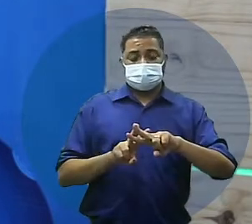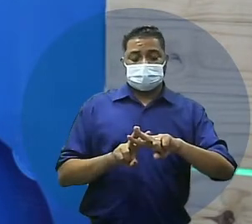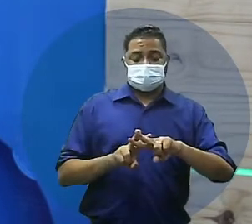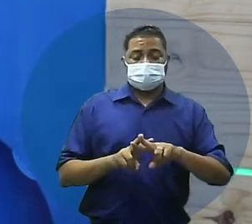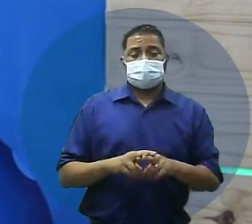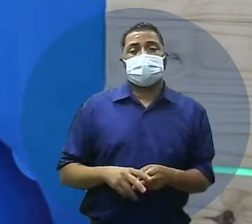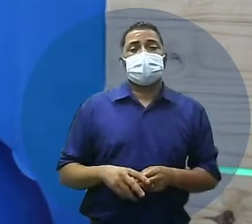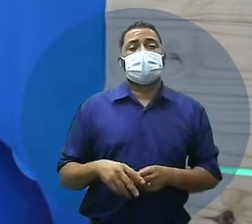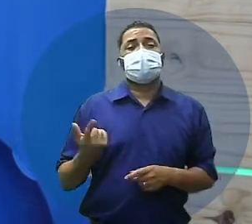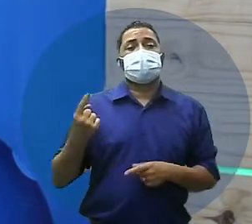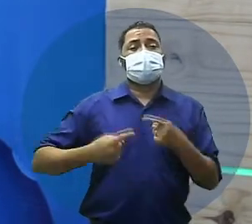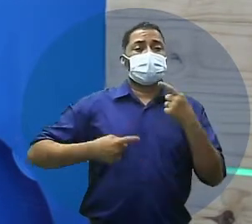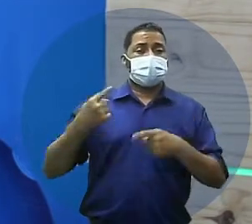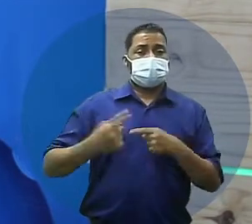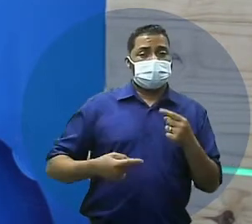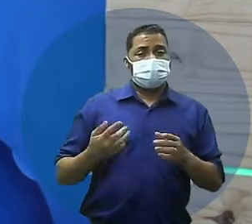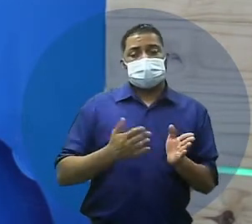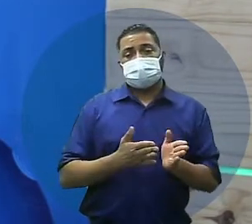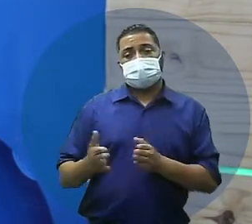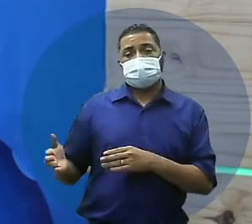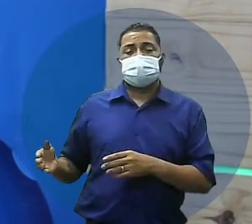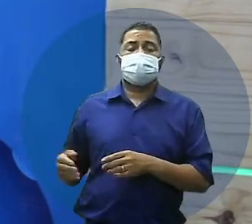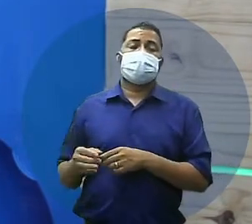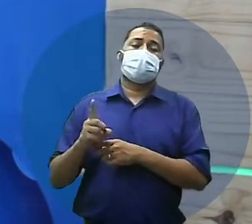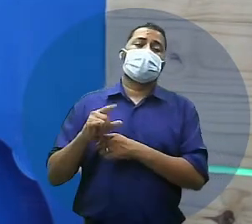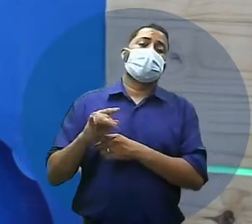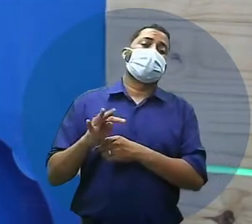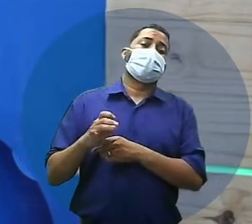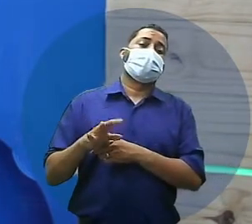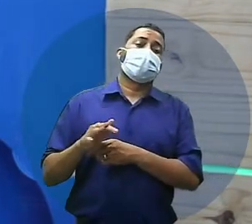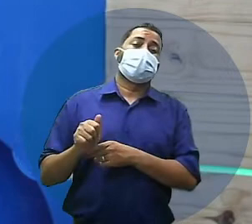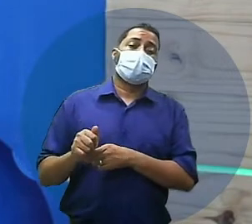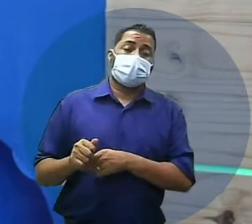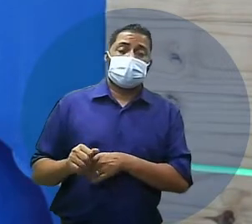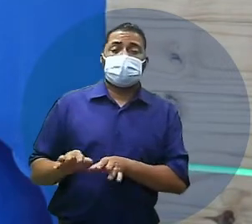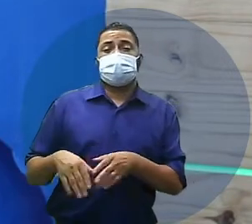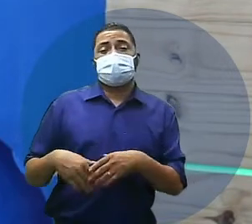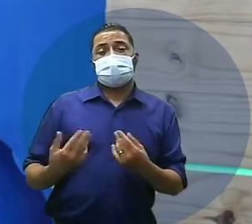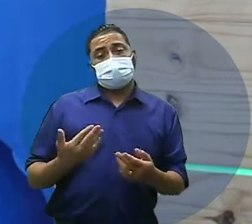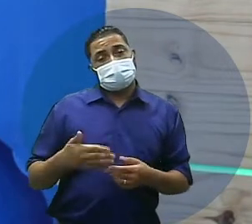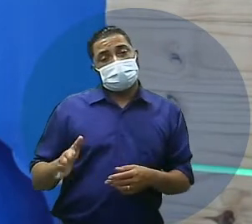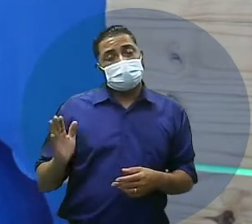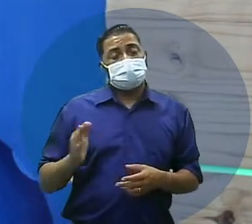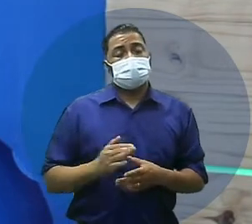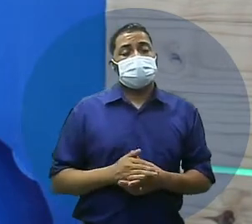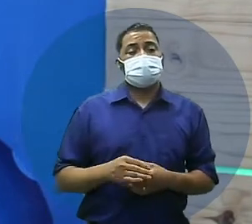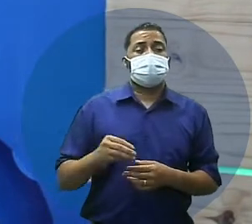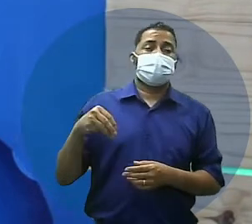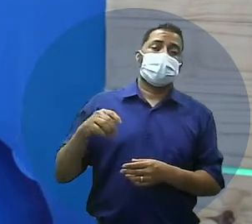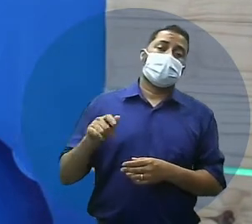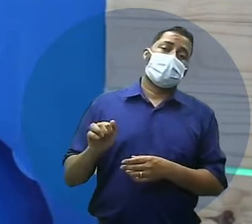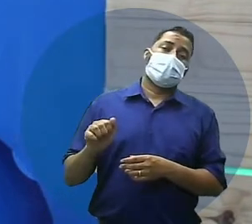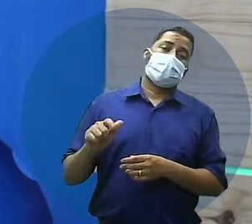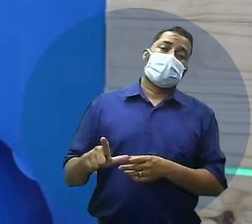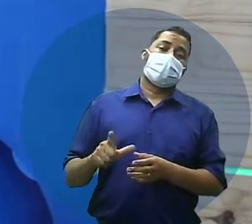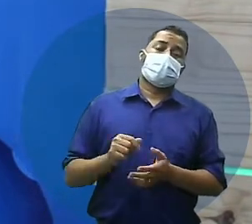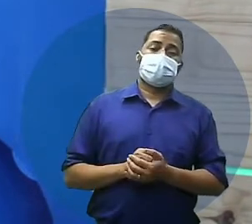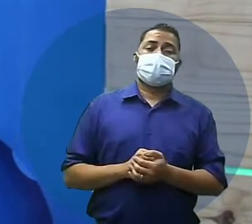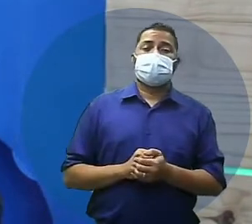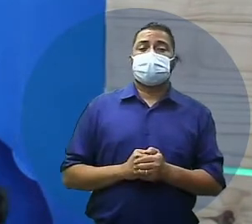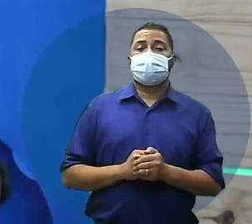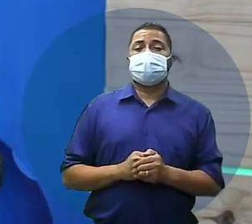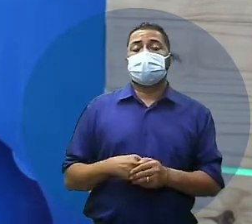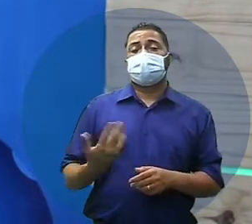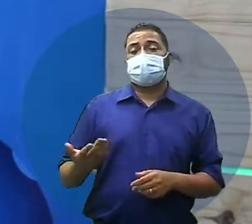os dissidentes políticos do período da ditadura militar. E foi para lá que foi Miguel Arraes de Alencar, então